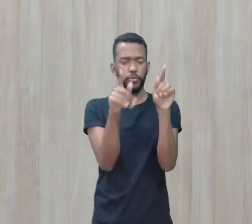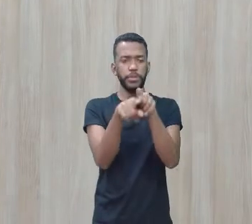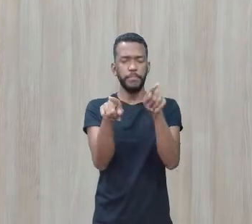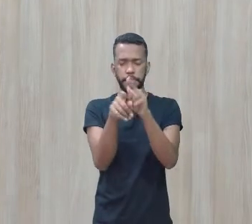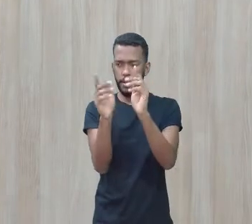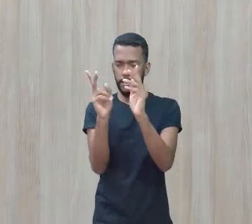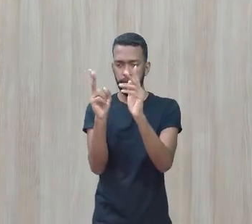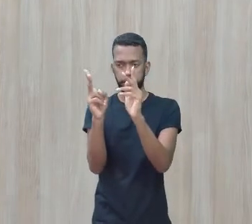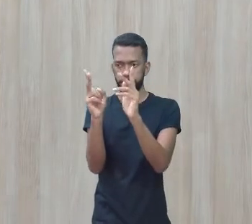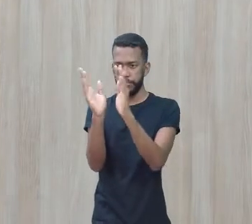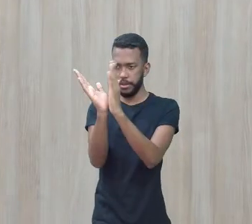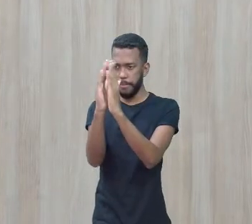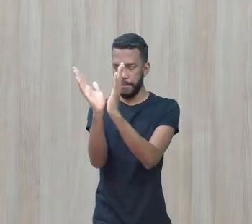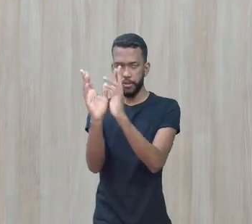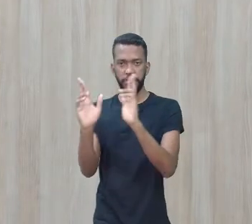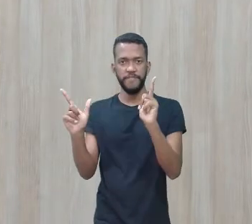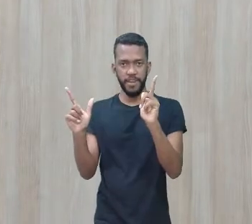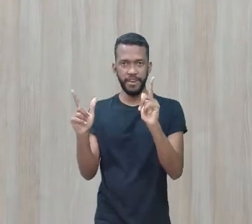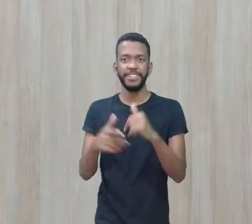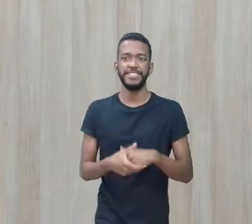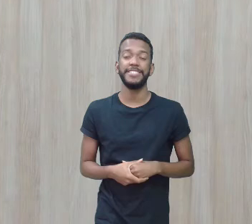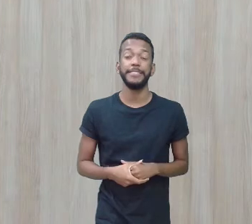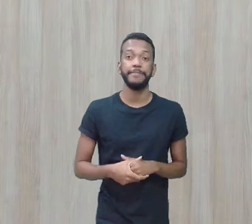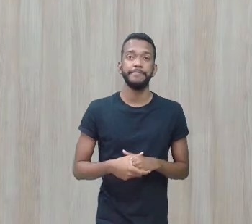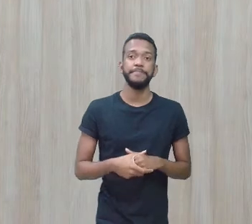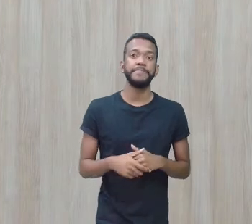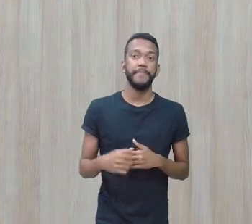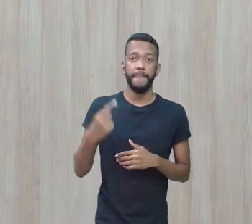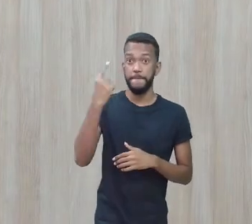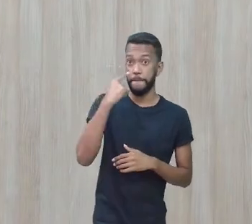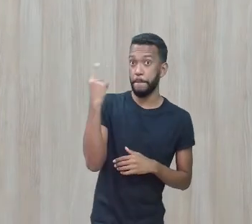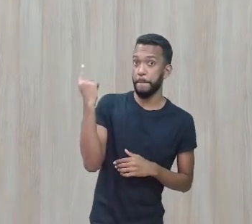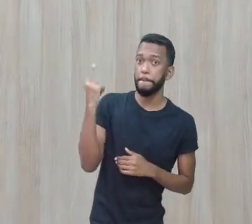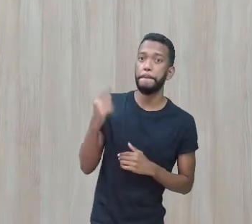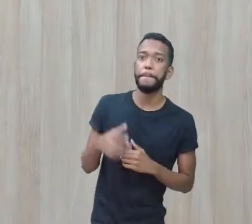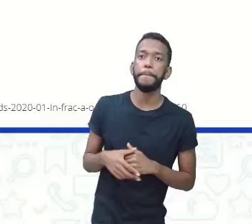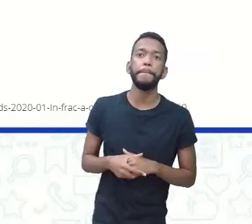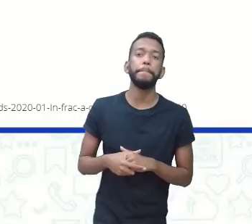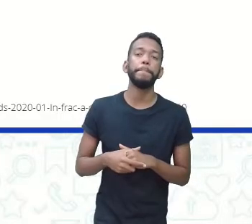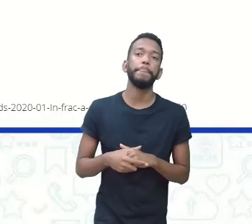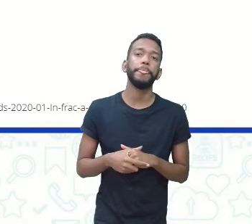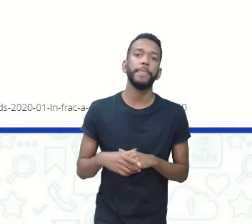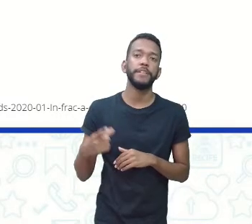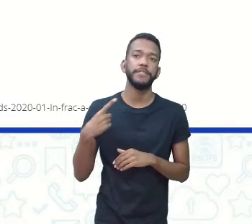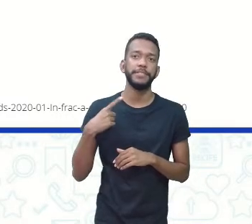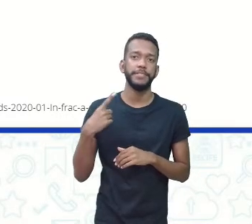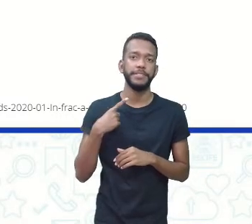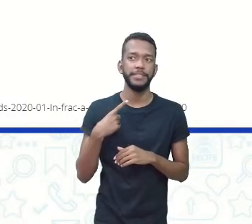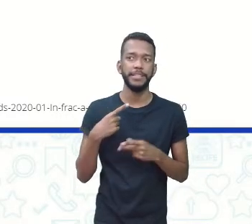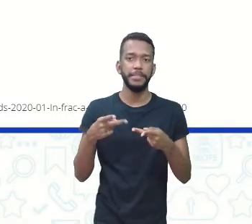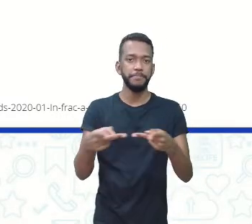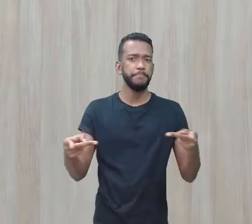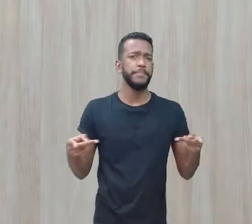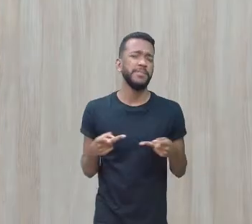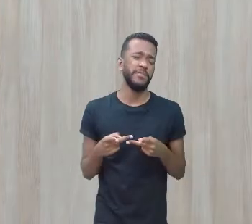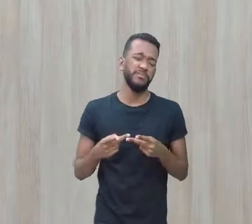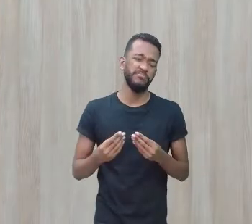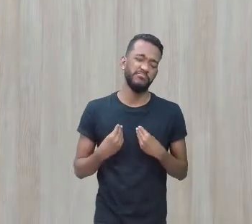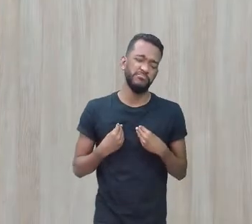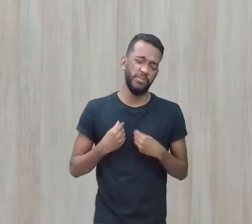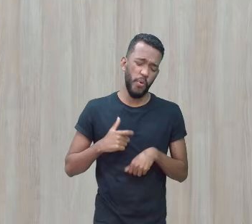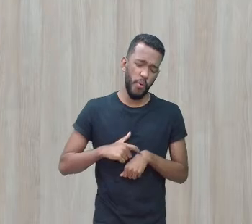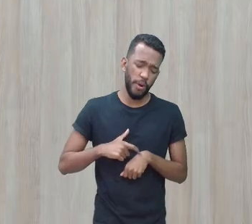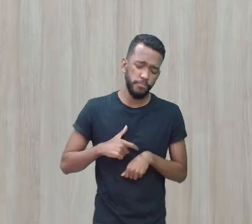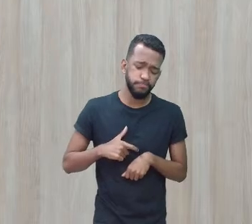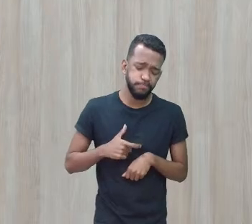tamanhos diferentes, tá? Então, olha aqui, trouxe a ideia de uma pizza, uma hora dessa, professora, daqui